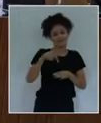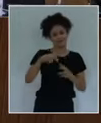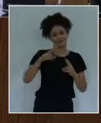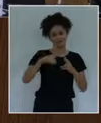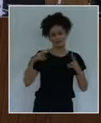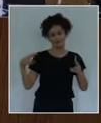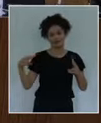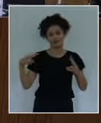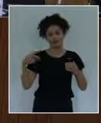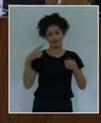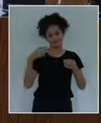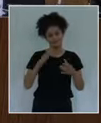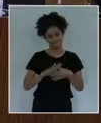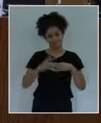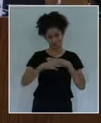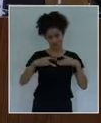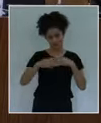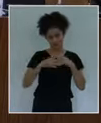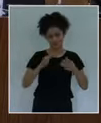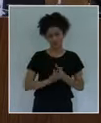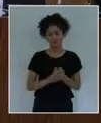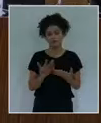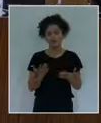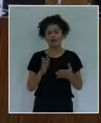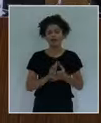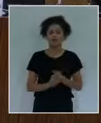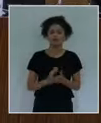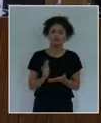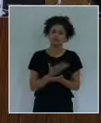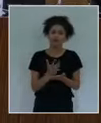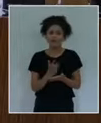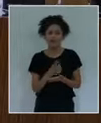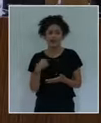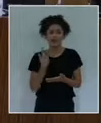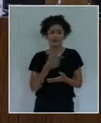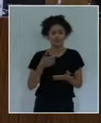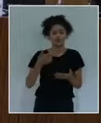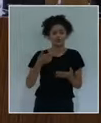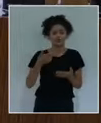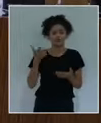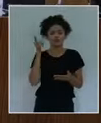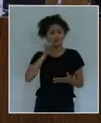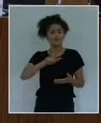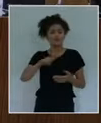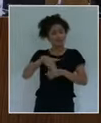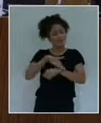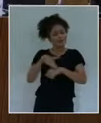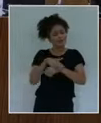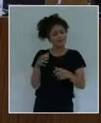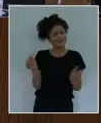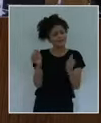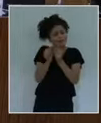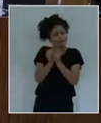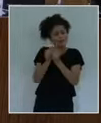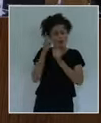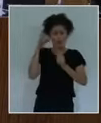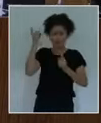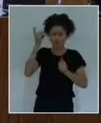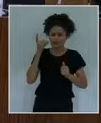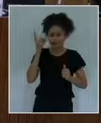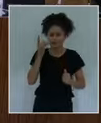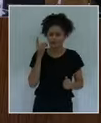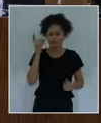né, mas talvez, pelo menos assim, os deputados que a gente trabalha com eles acenaram para algumas urgências, né?